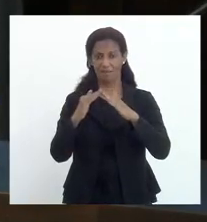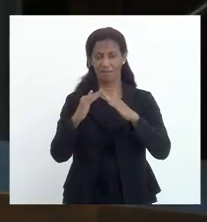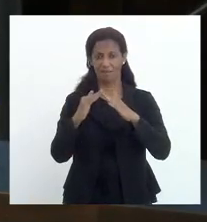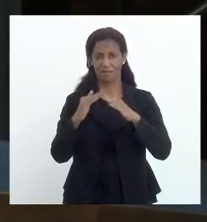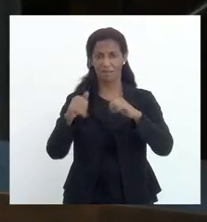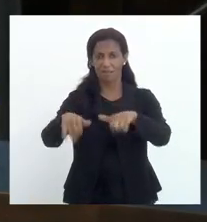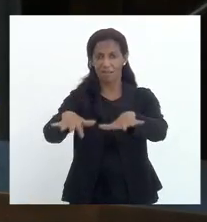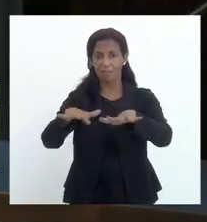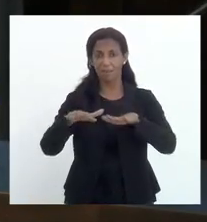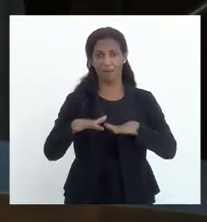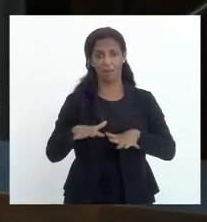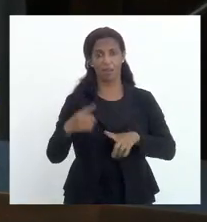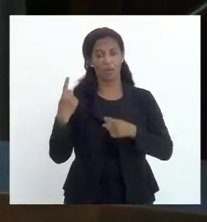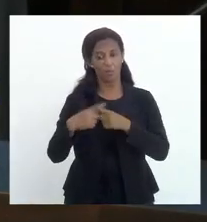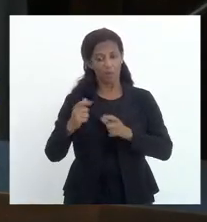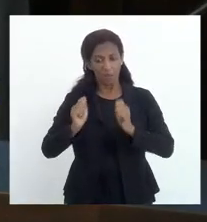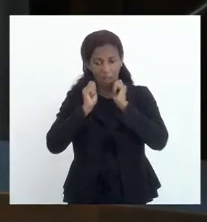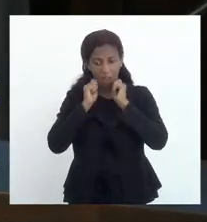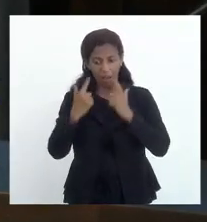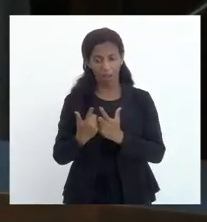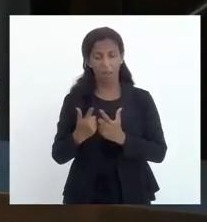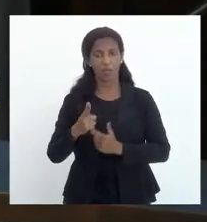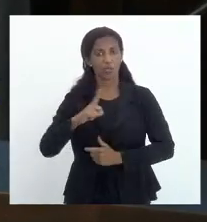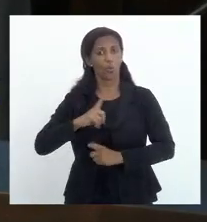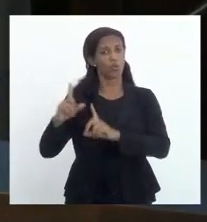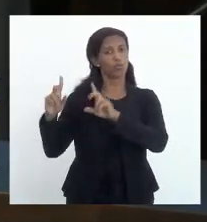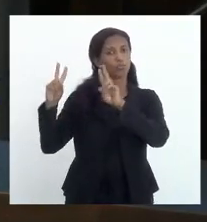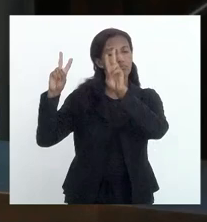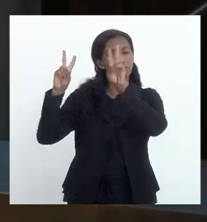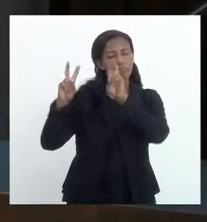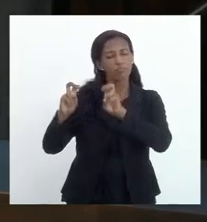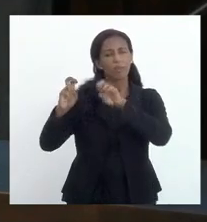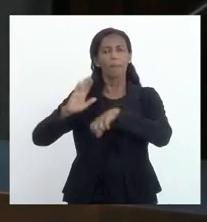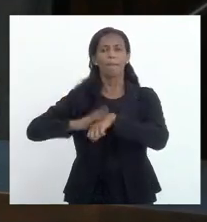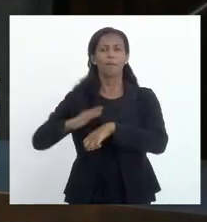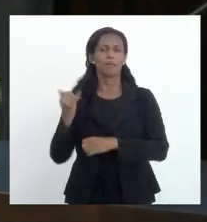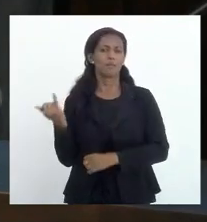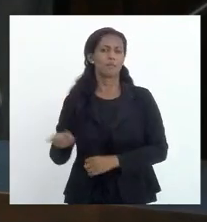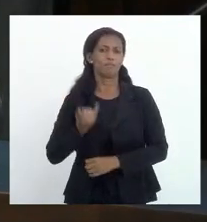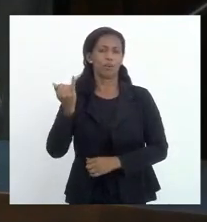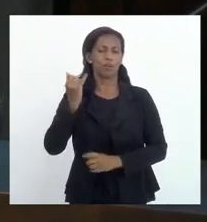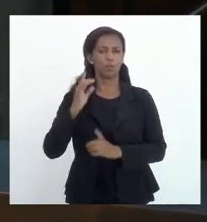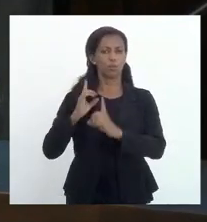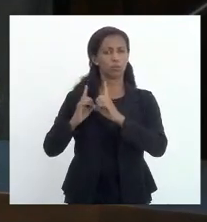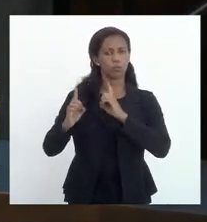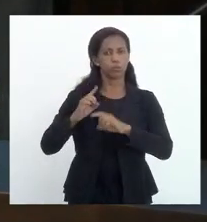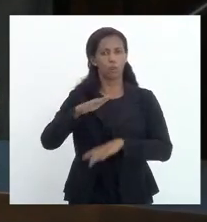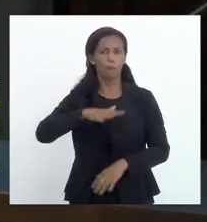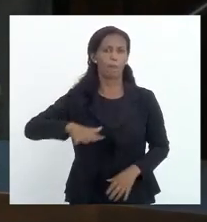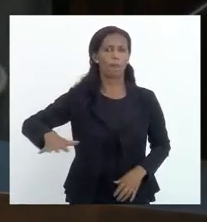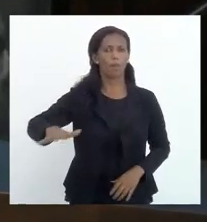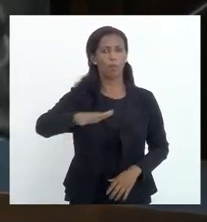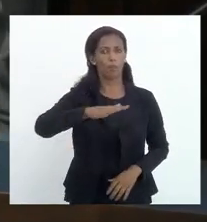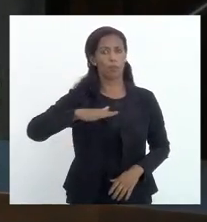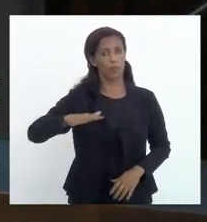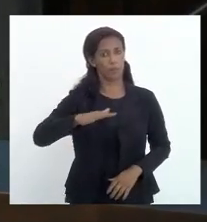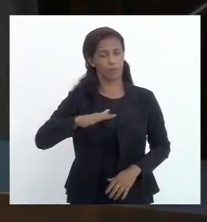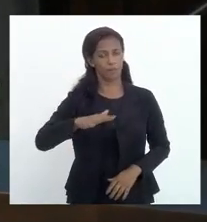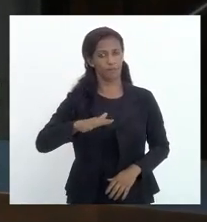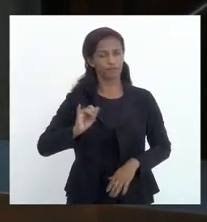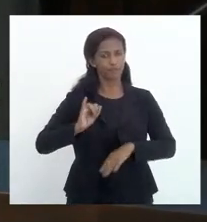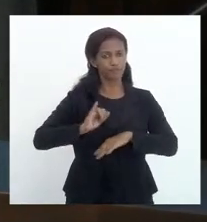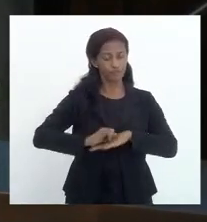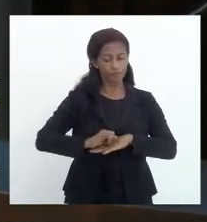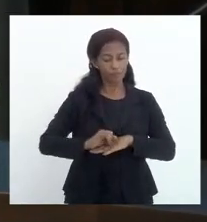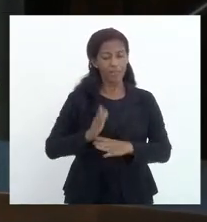Porque aqui é a casa onde se debate os temas mais importantes para a população fluminense. E